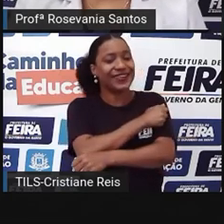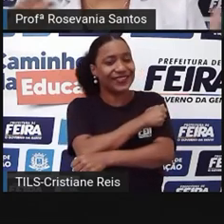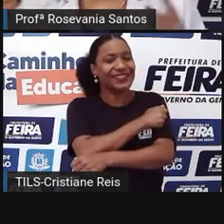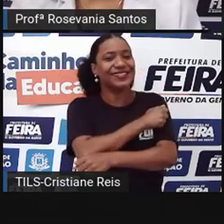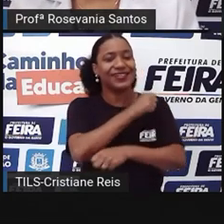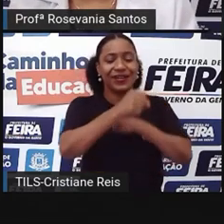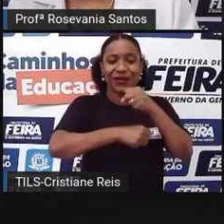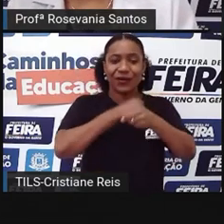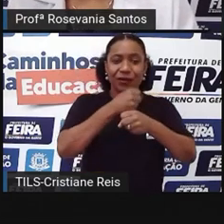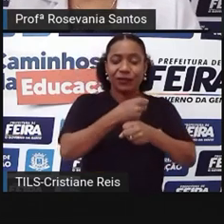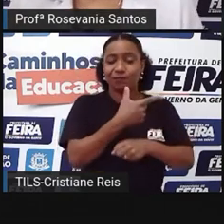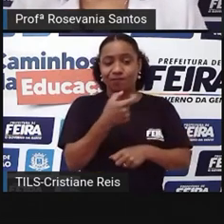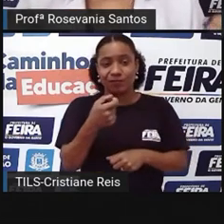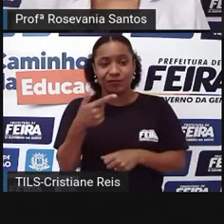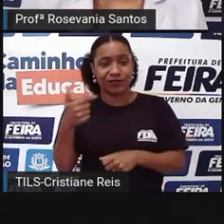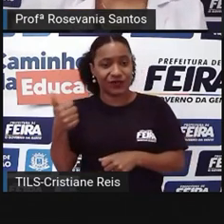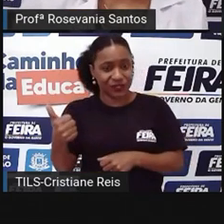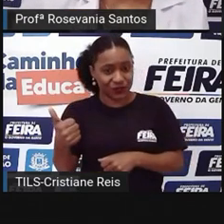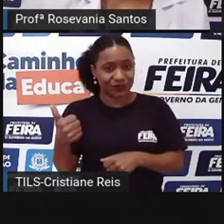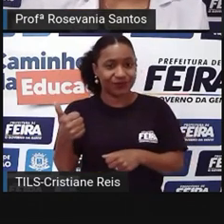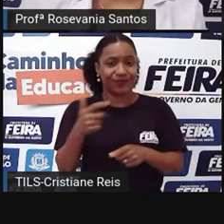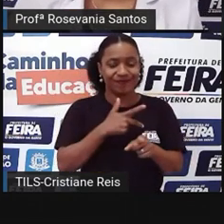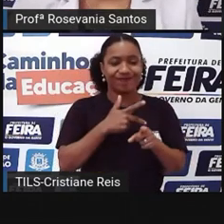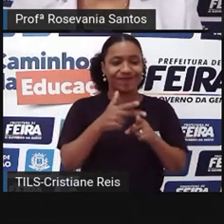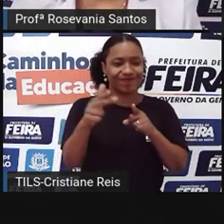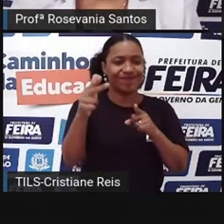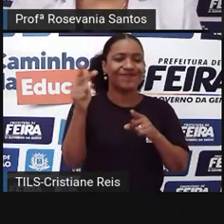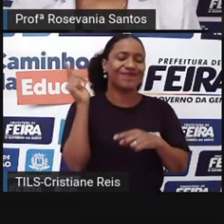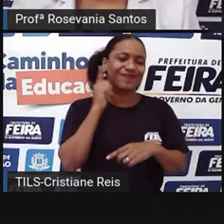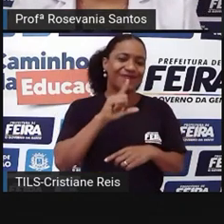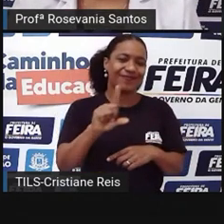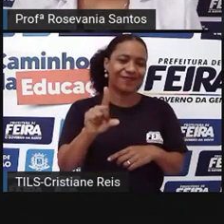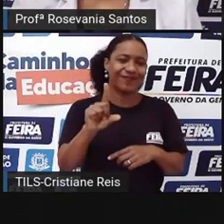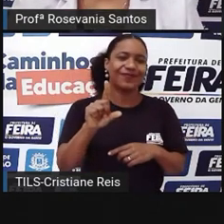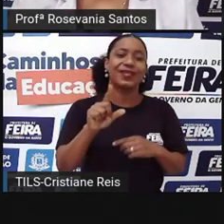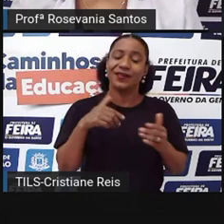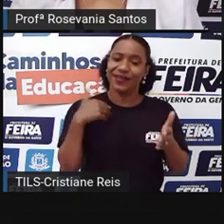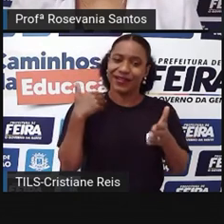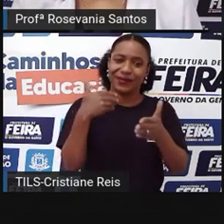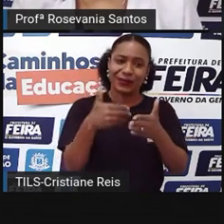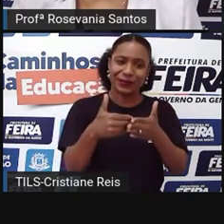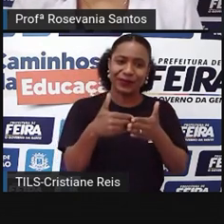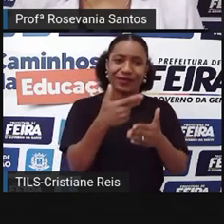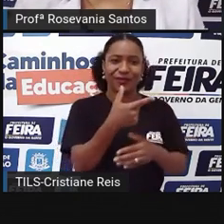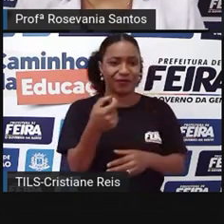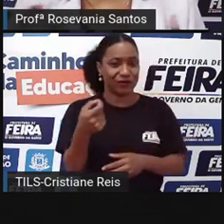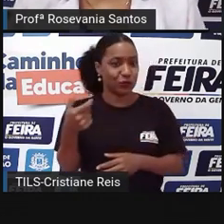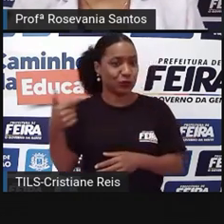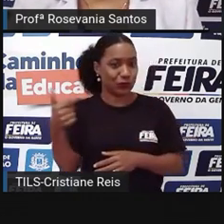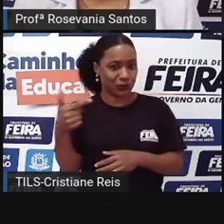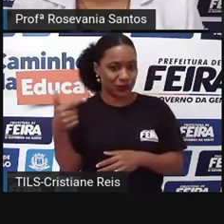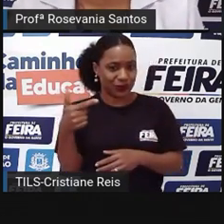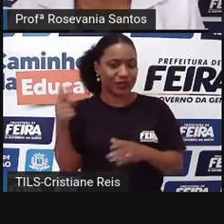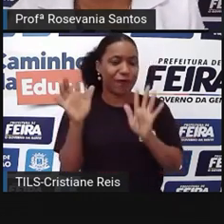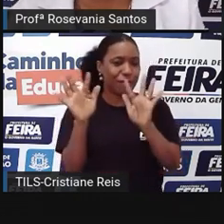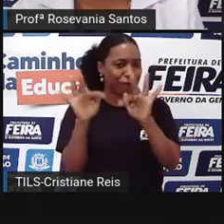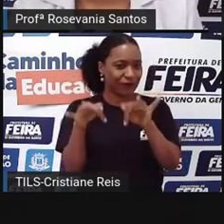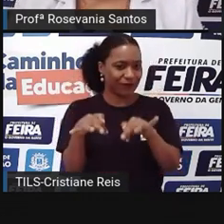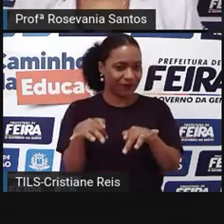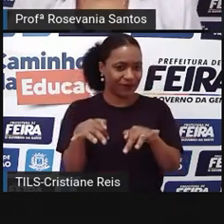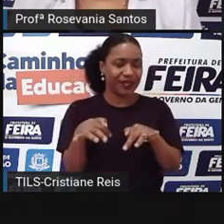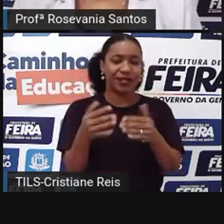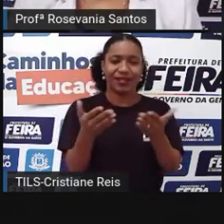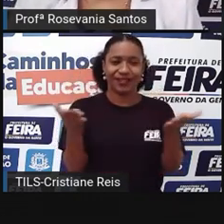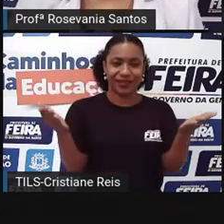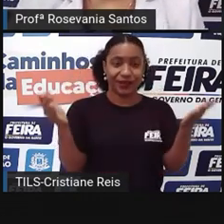ano de 2021, mesmo acabando no ano, né, de 2022. Então, eu queria ler essa mensagem, né, que eu escrevi